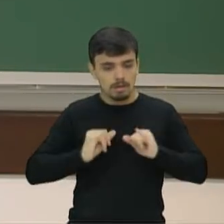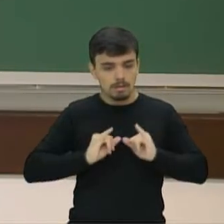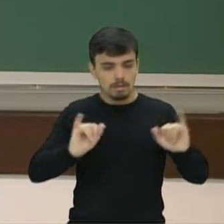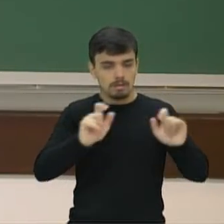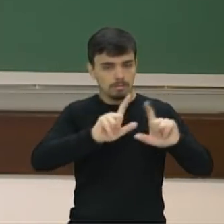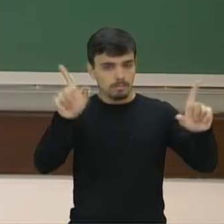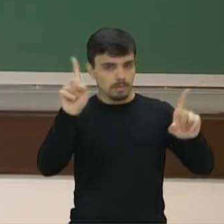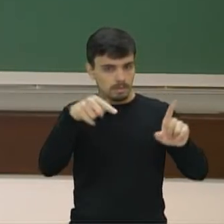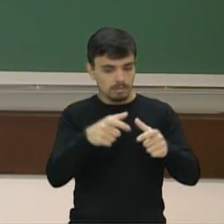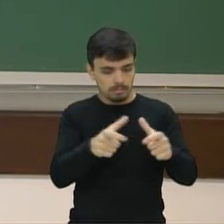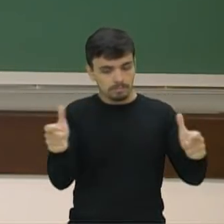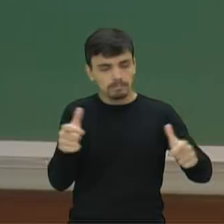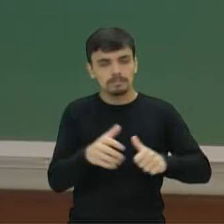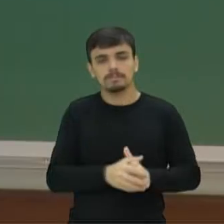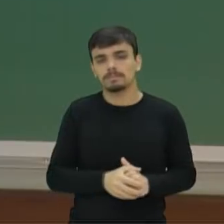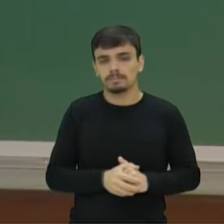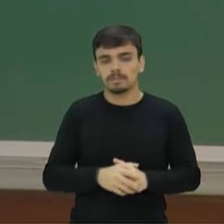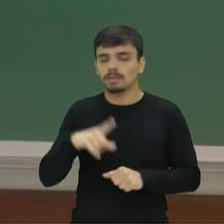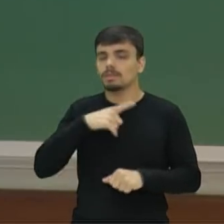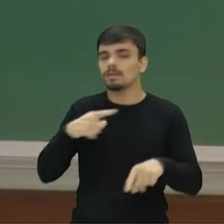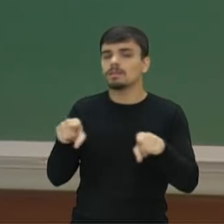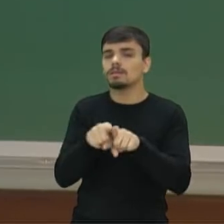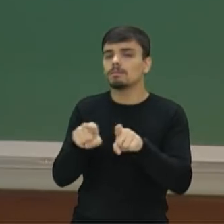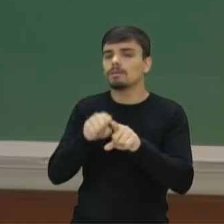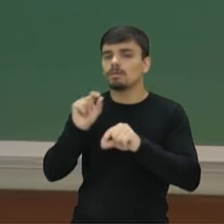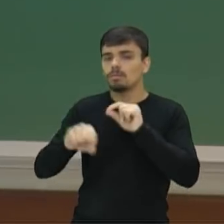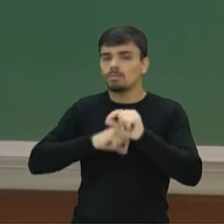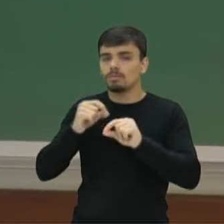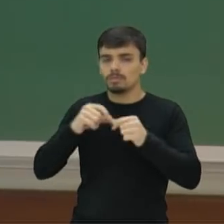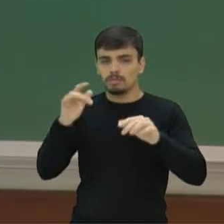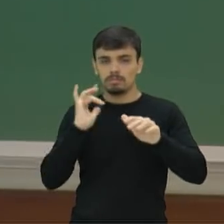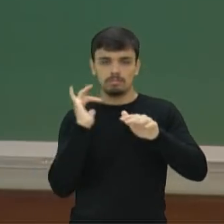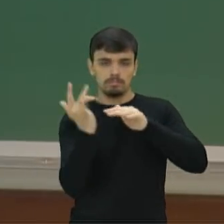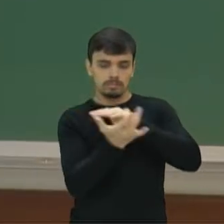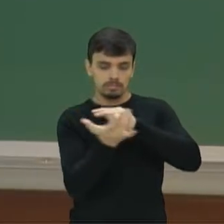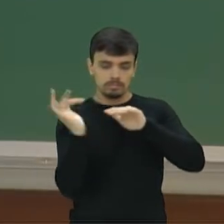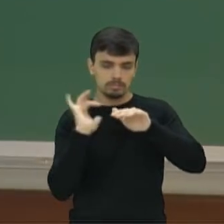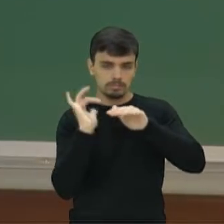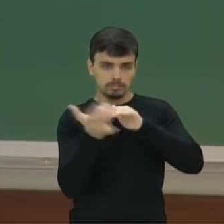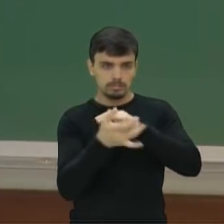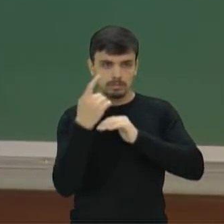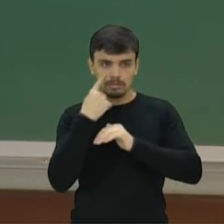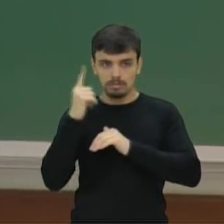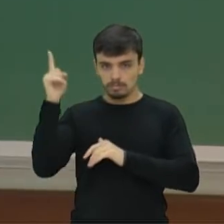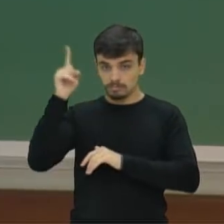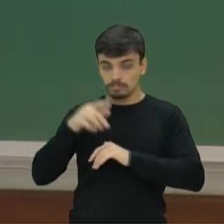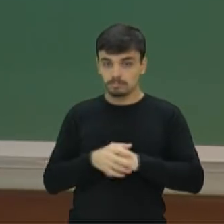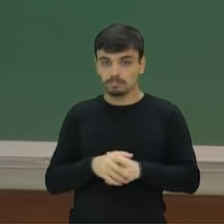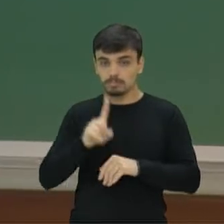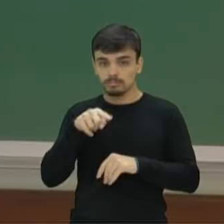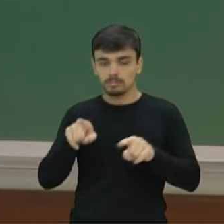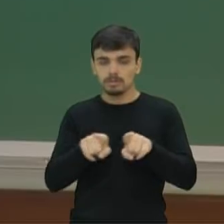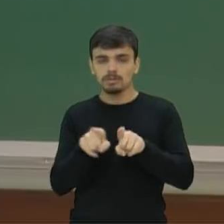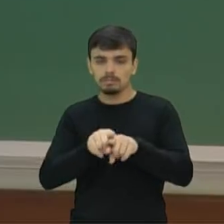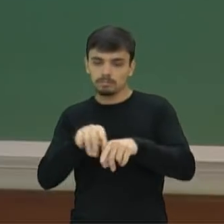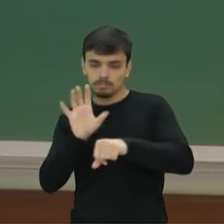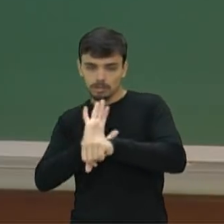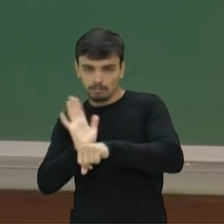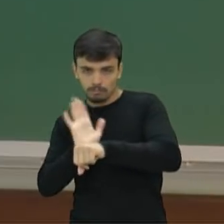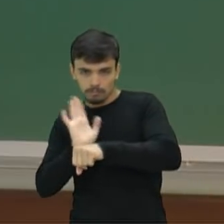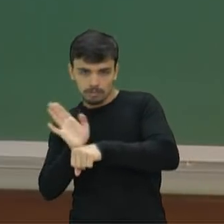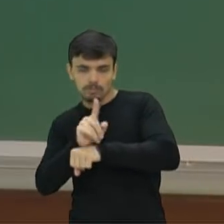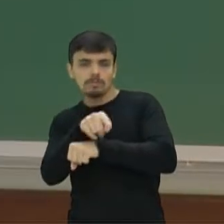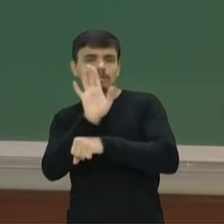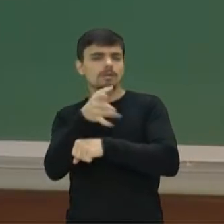E aí nós temos também aqui, ó, nas redes sociais, redes sociais nos streamings de vídeo. Você